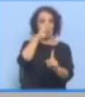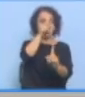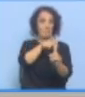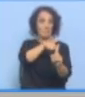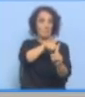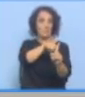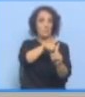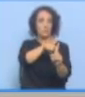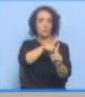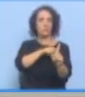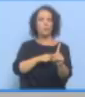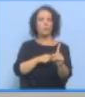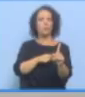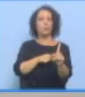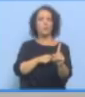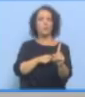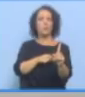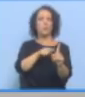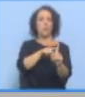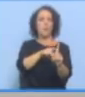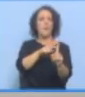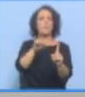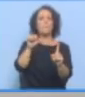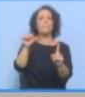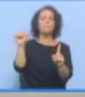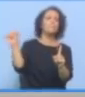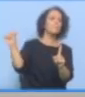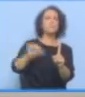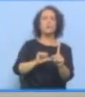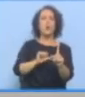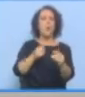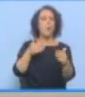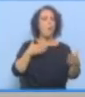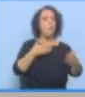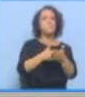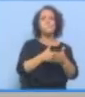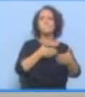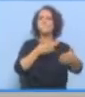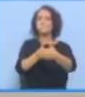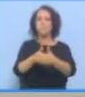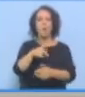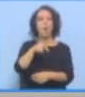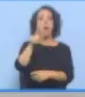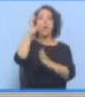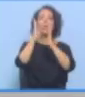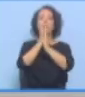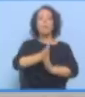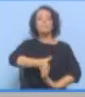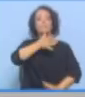estava muito mais limitada do que outros doentes porque não tinha capacidade nem para ouvir a palavra de